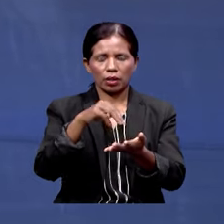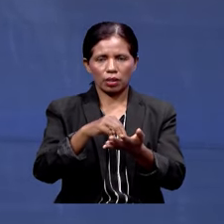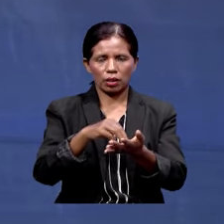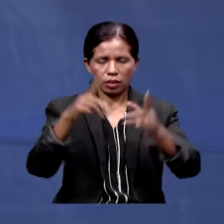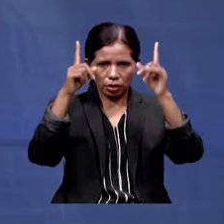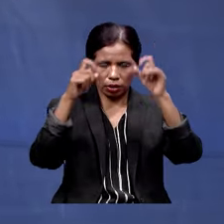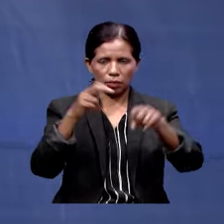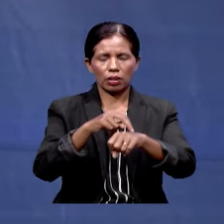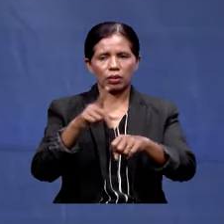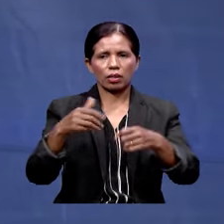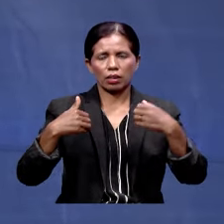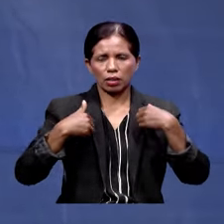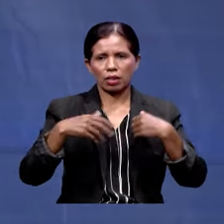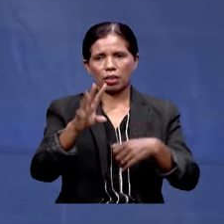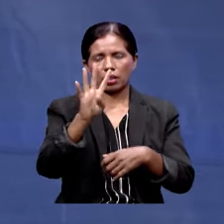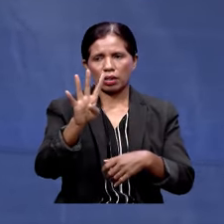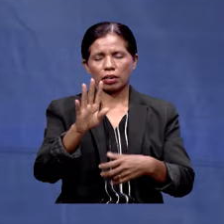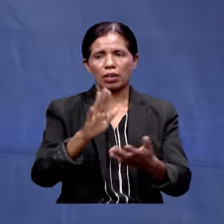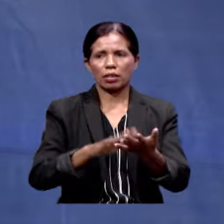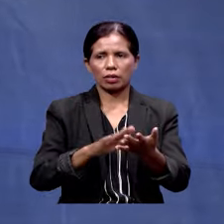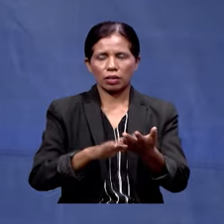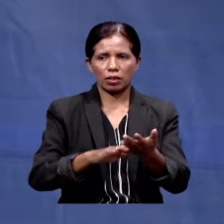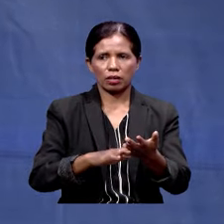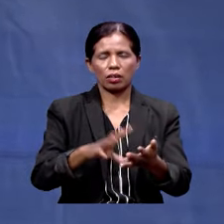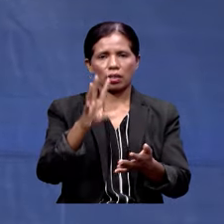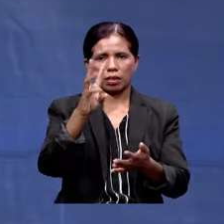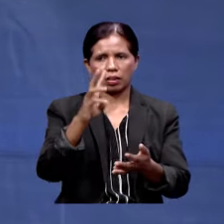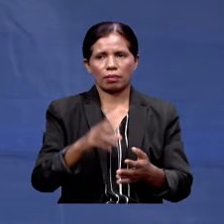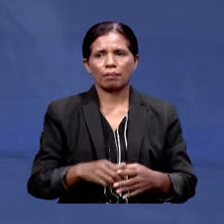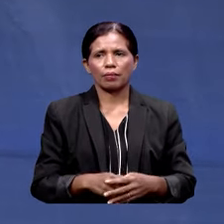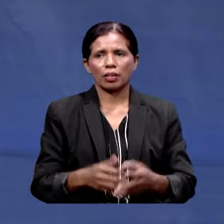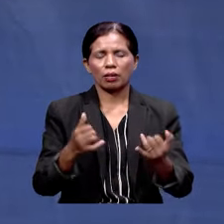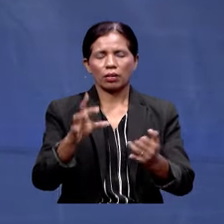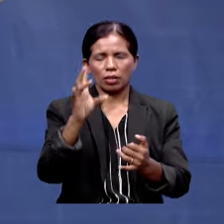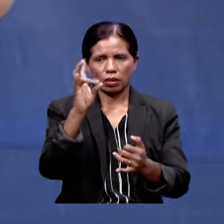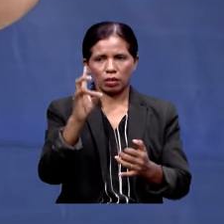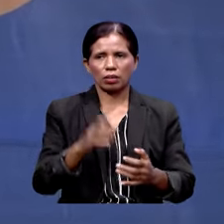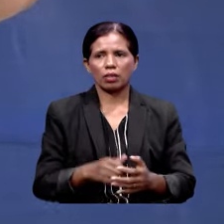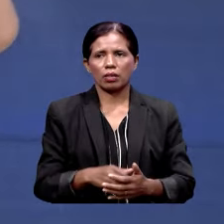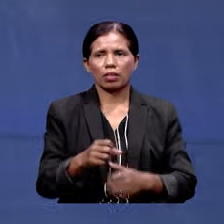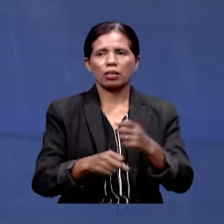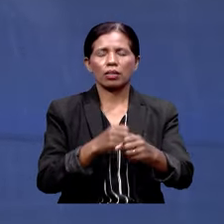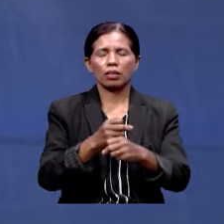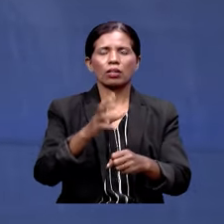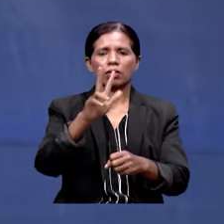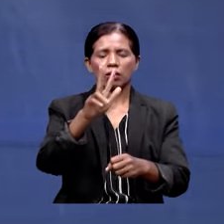regressava. Ensino secundário geral e a nem. Agora hitu. E a tina rua tolo bakoto.